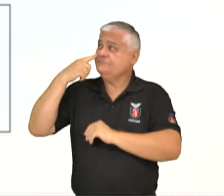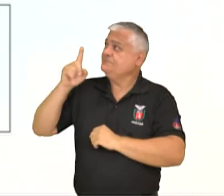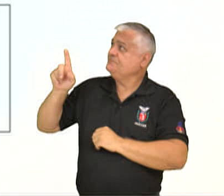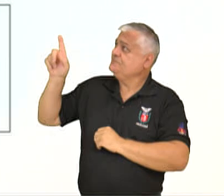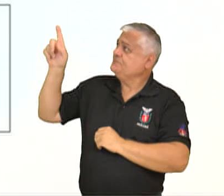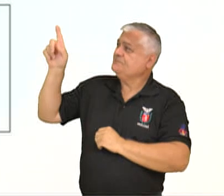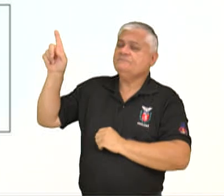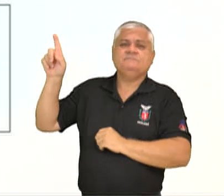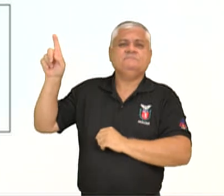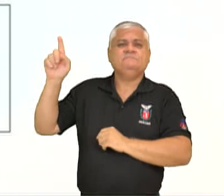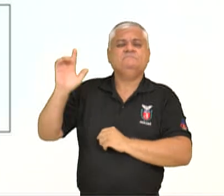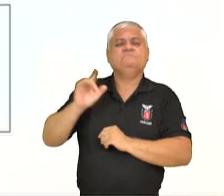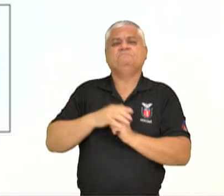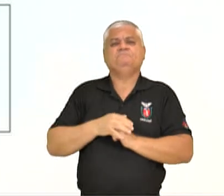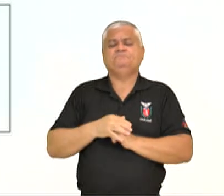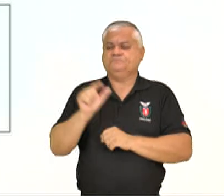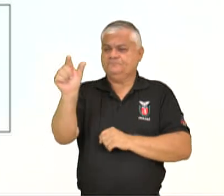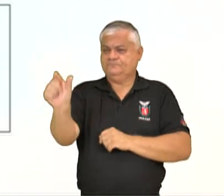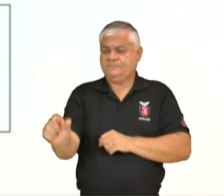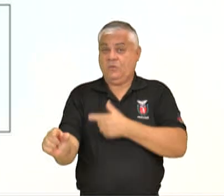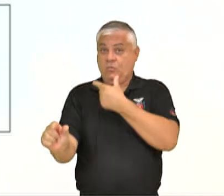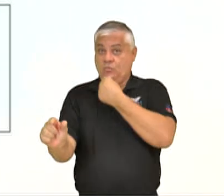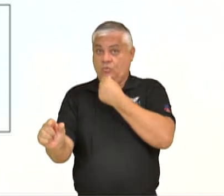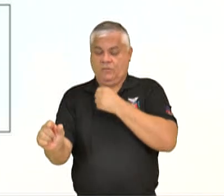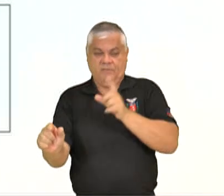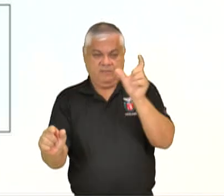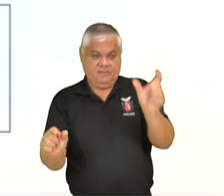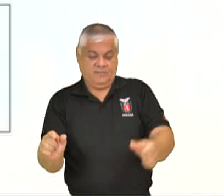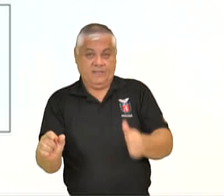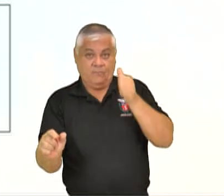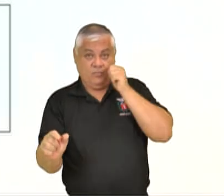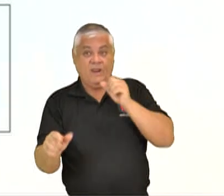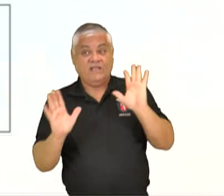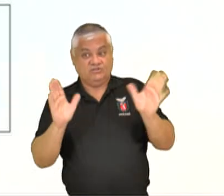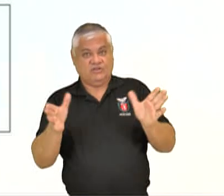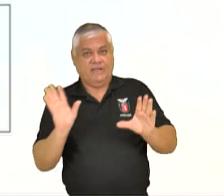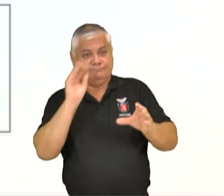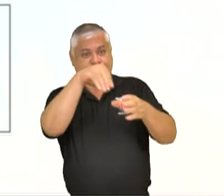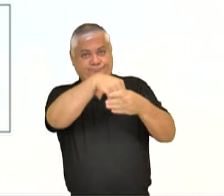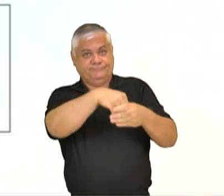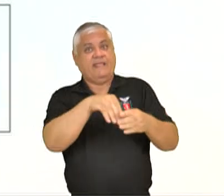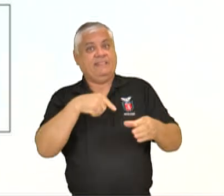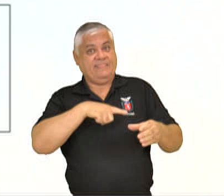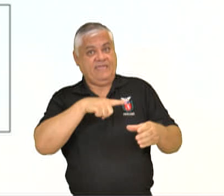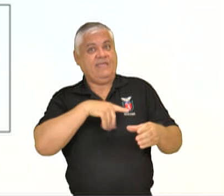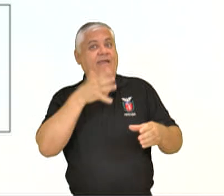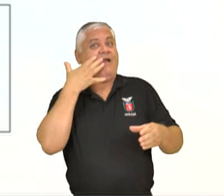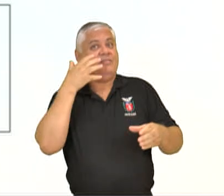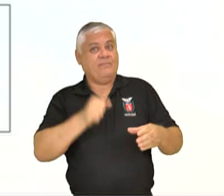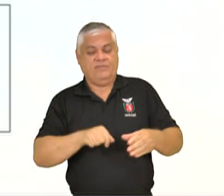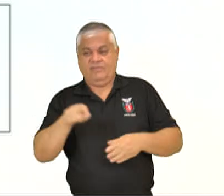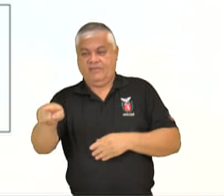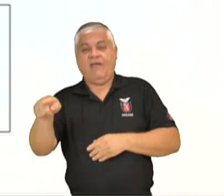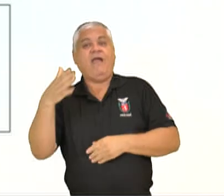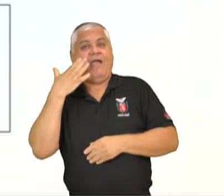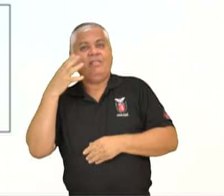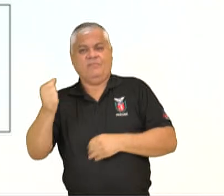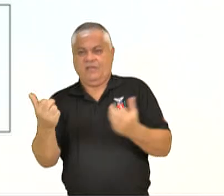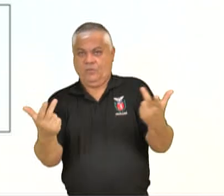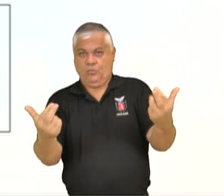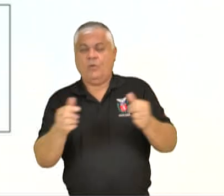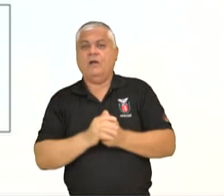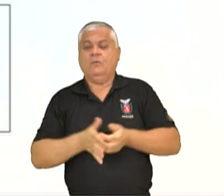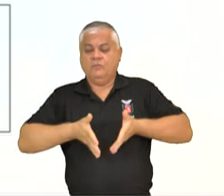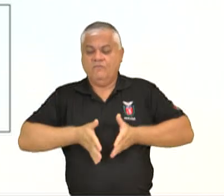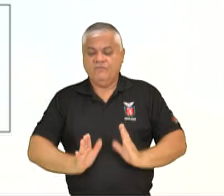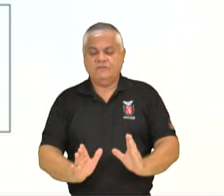que quando um homem e uma mulher são portadores do traço falciforme, a chance de nascer um filho com a doença é de 50%. Quando está mostrando